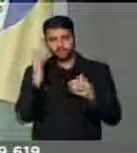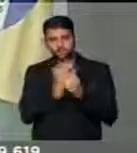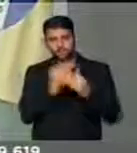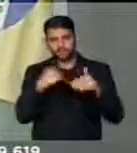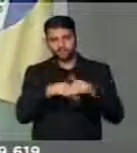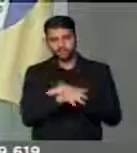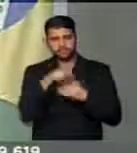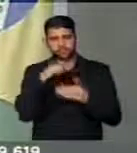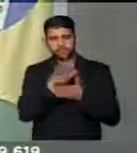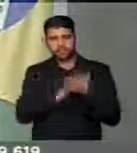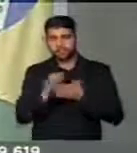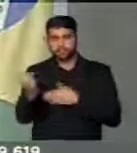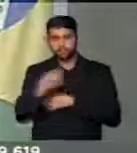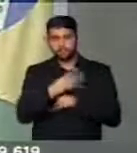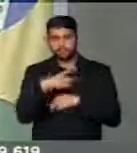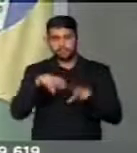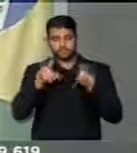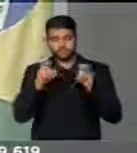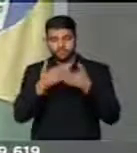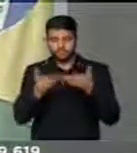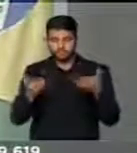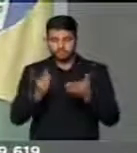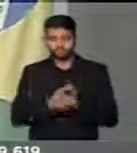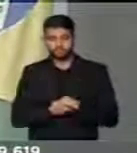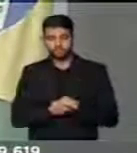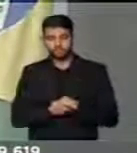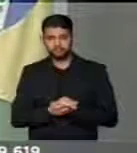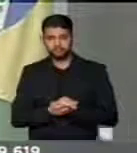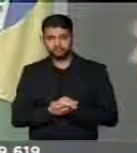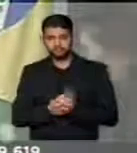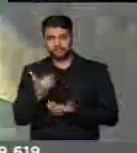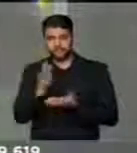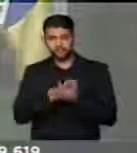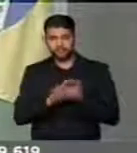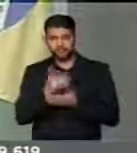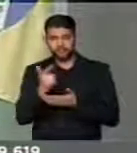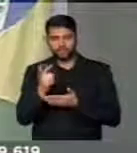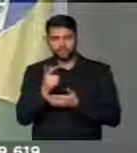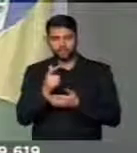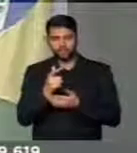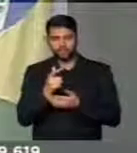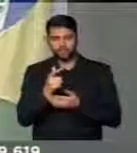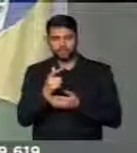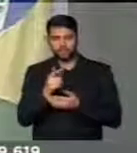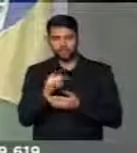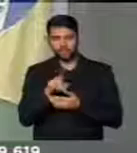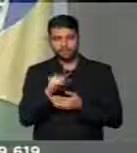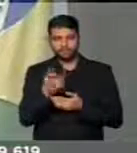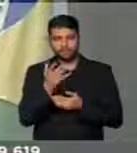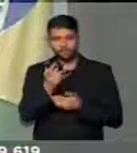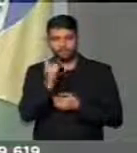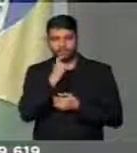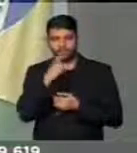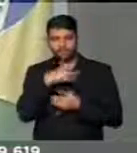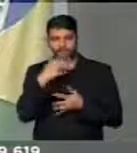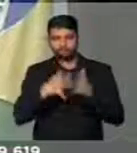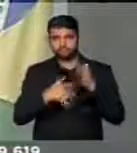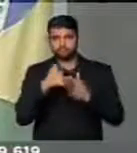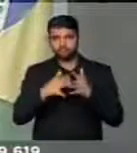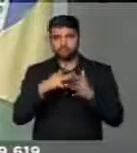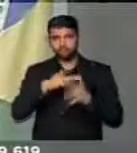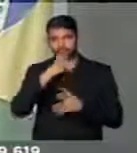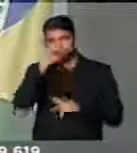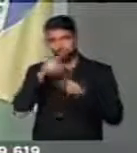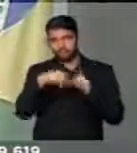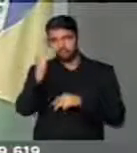arquivado. Não tem nada de novo sobre esse assunto. Não é honesto querer mentir e confundir a